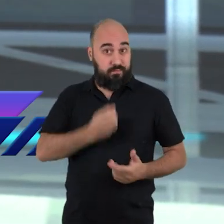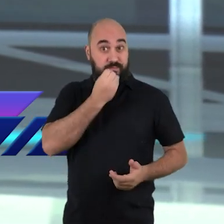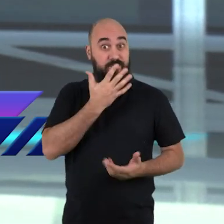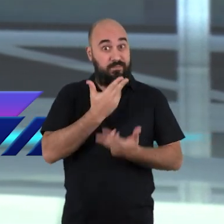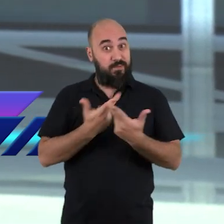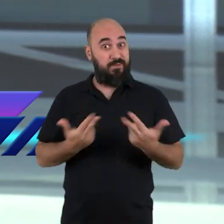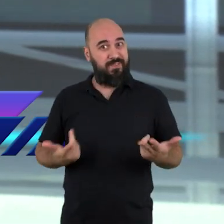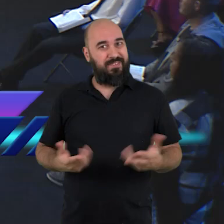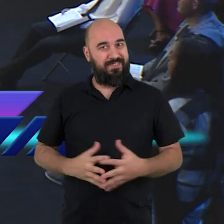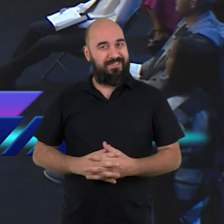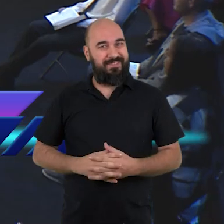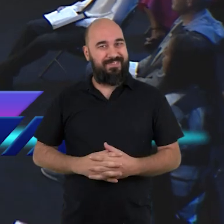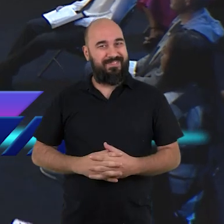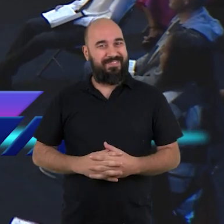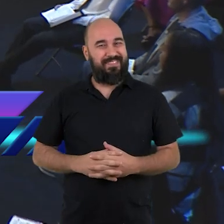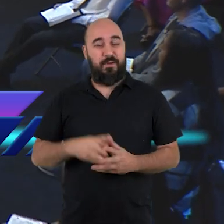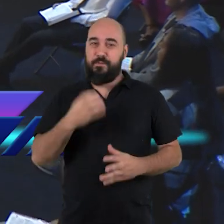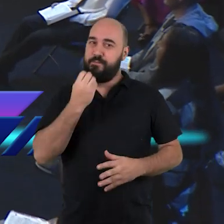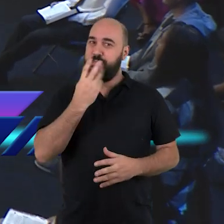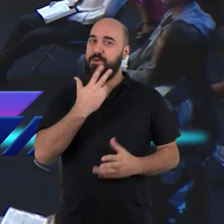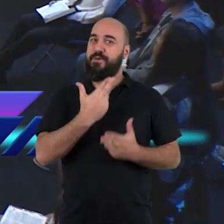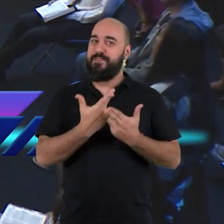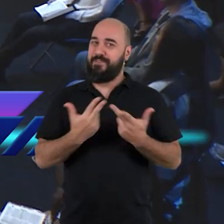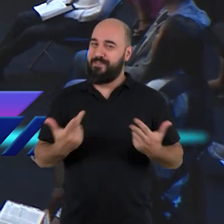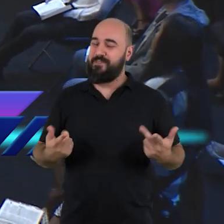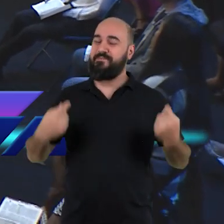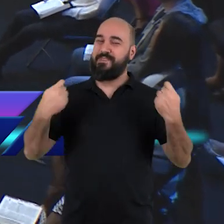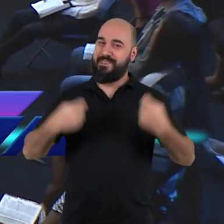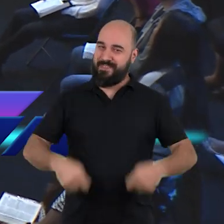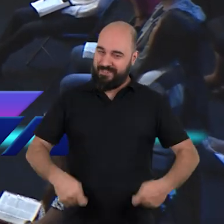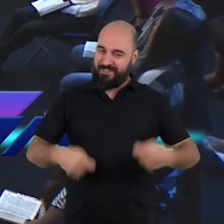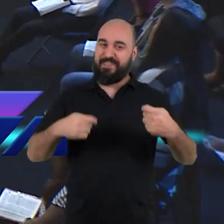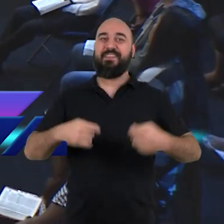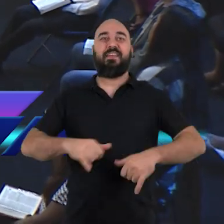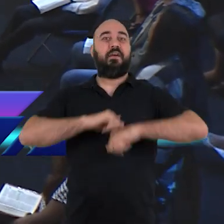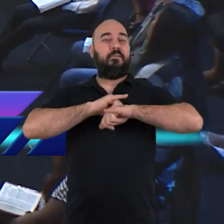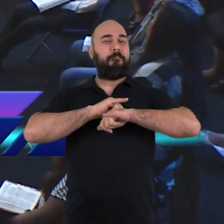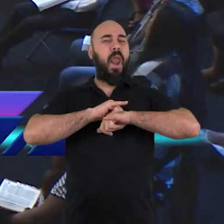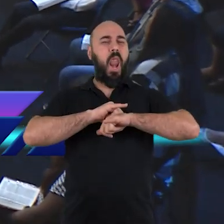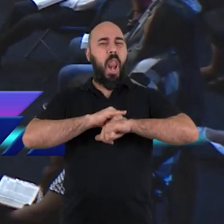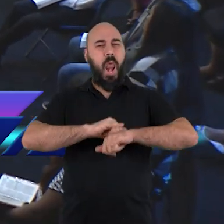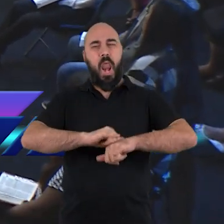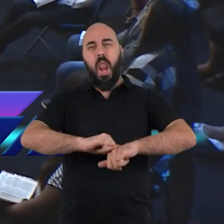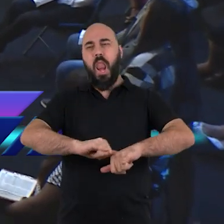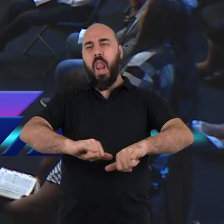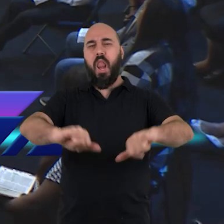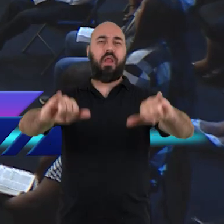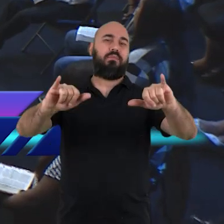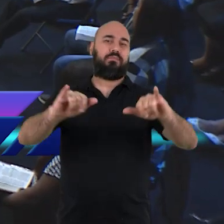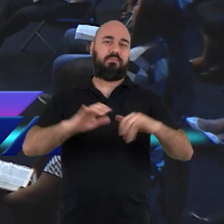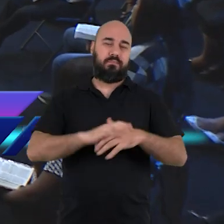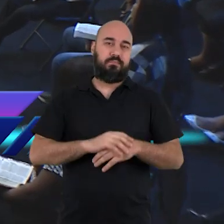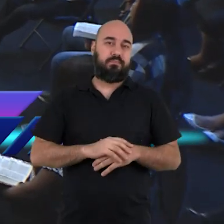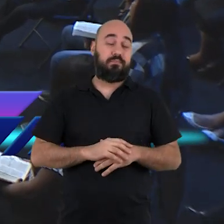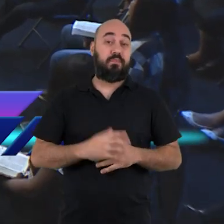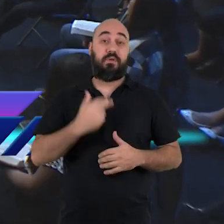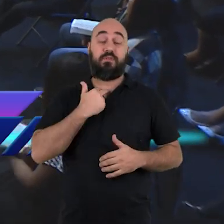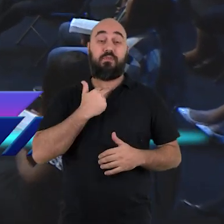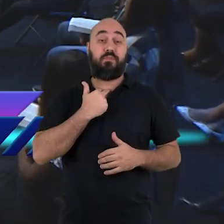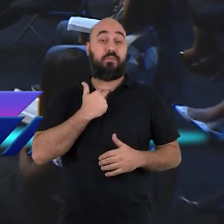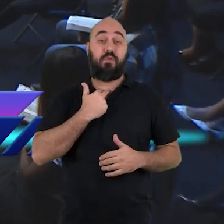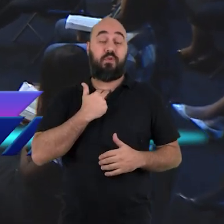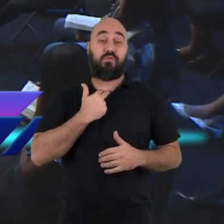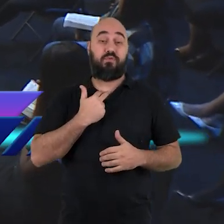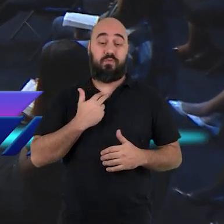Essa é uma boa notícia. E essa boa notícia deve ser contada para outras pessoas. Eu não posso